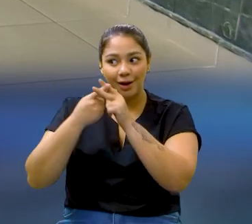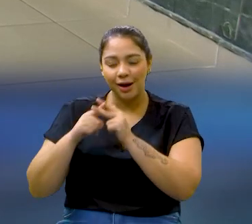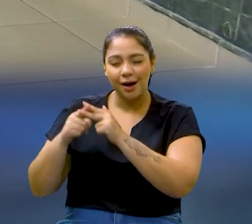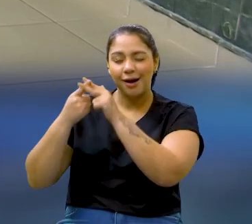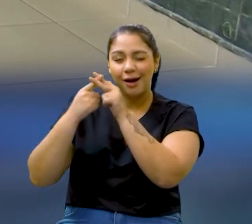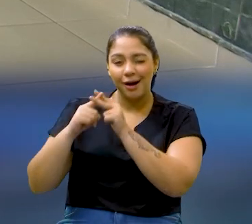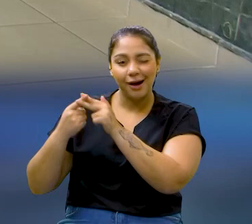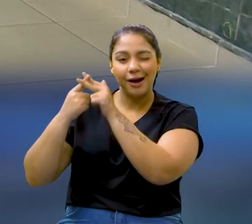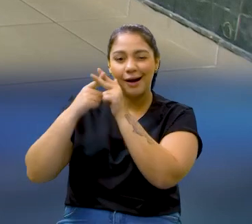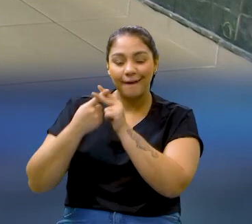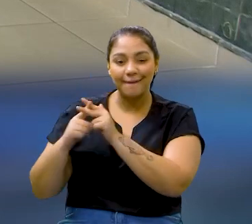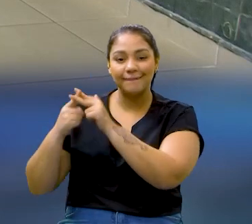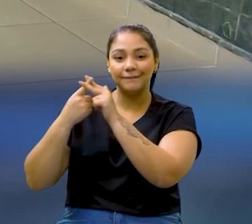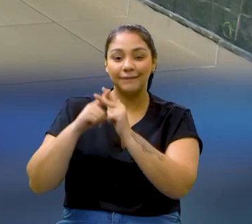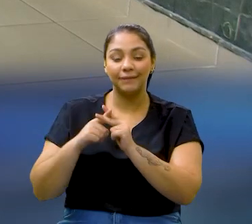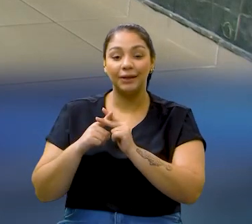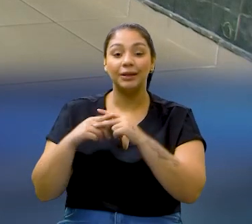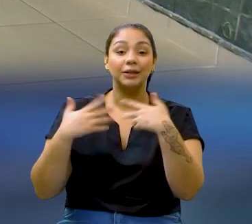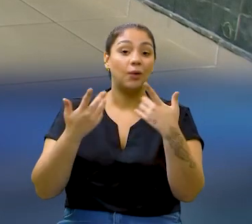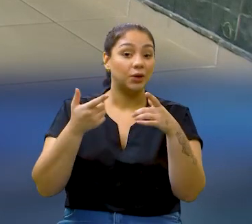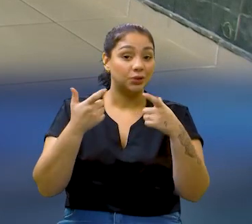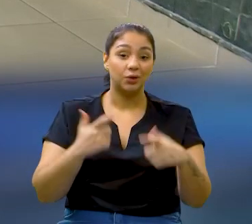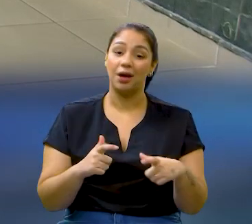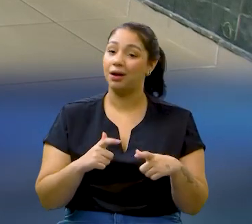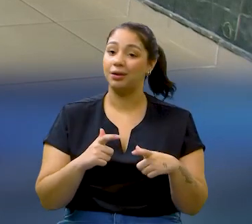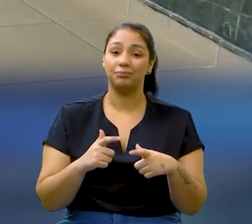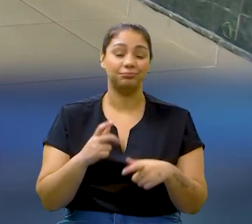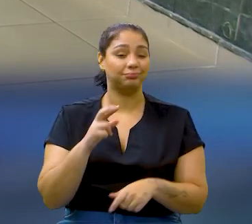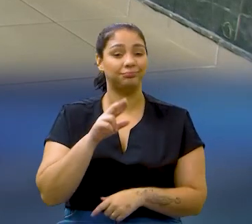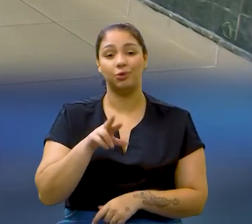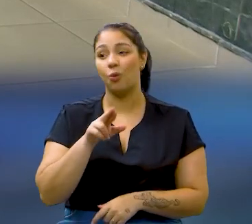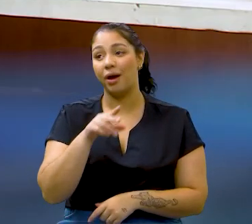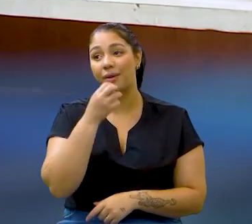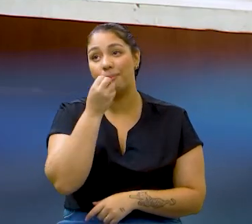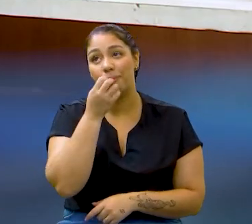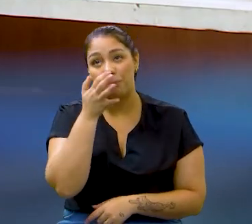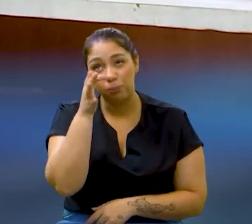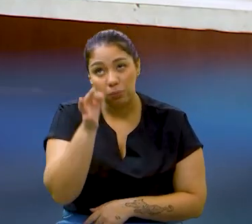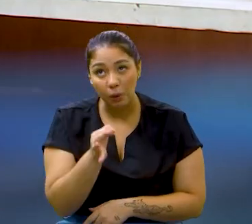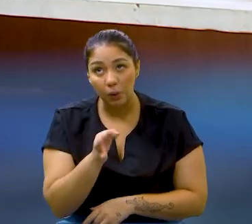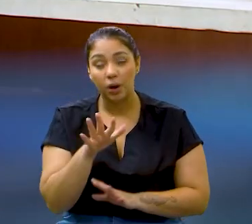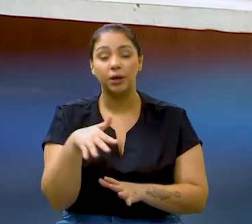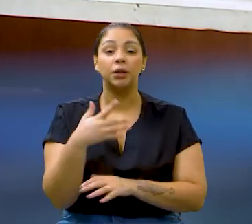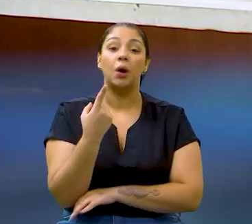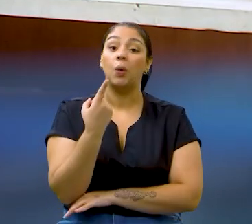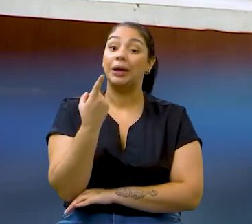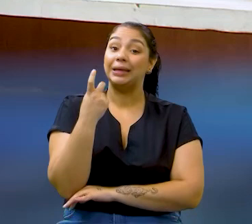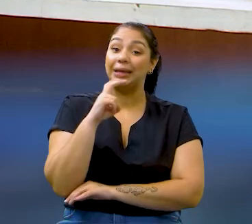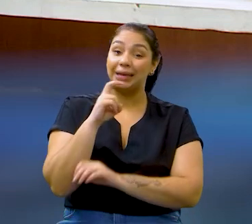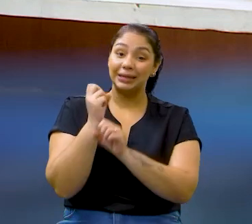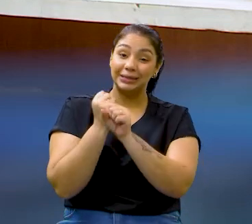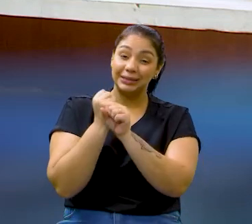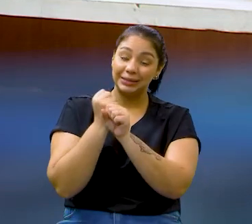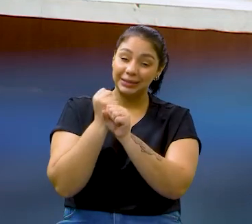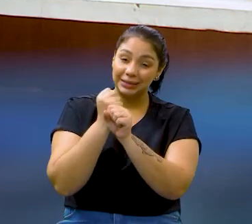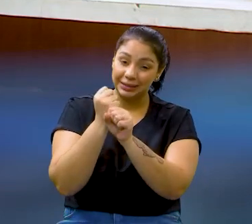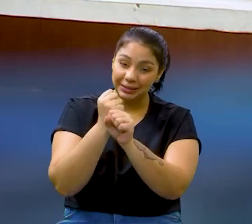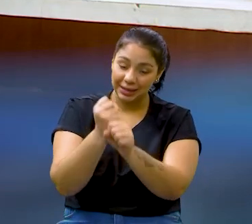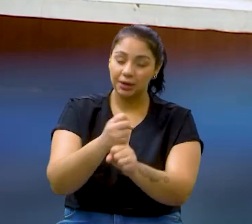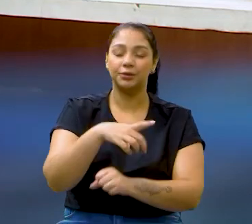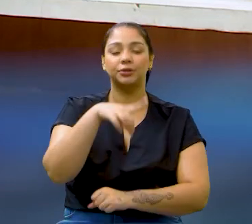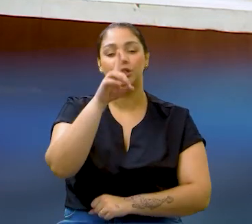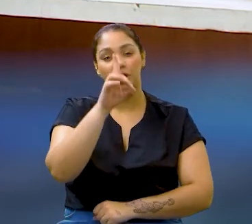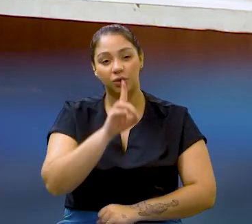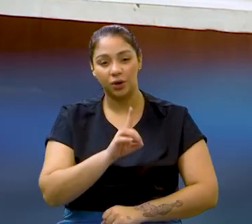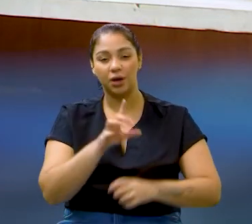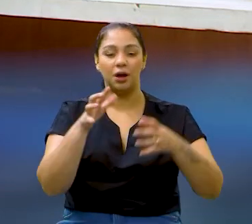reformada muitas vezes, então não era um espaço nada adequado. Durante mais de 15 anos, a